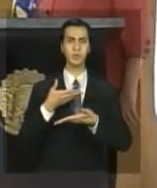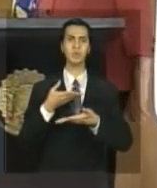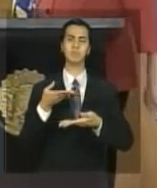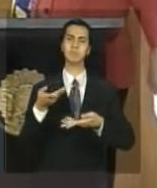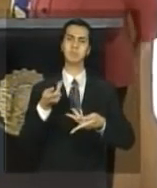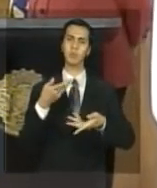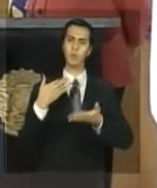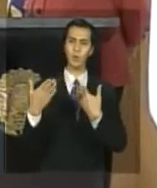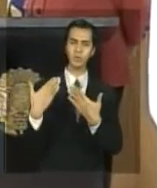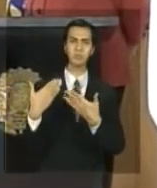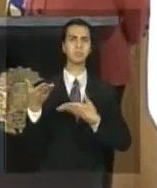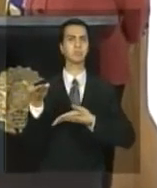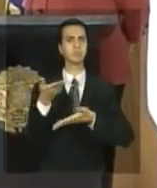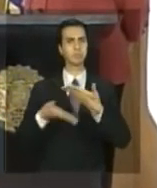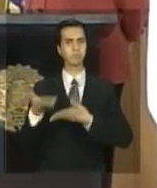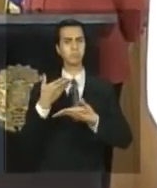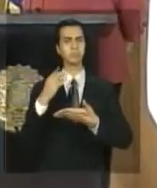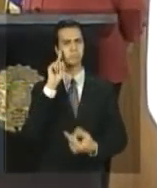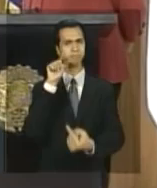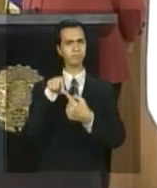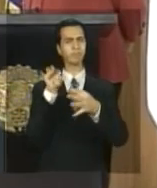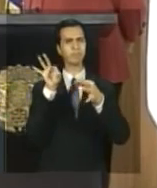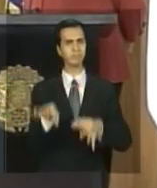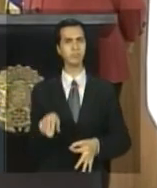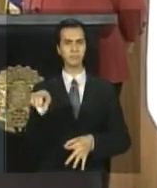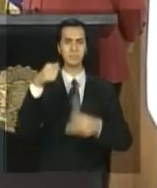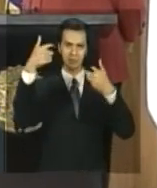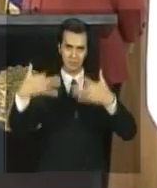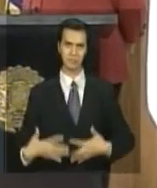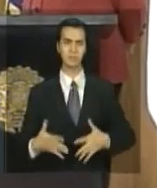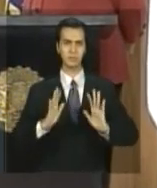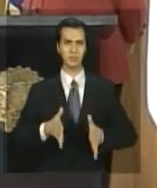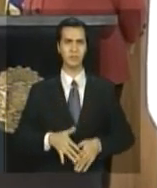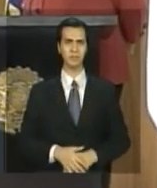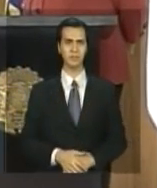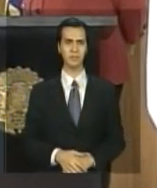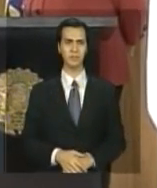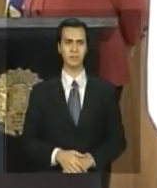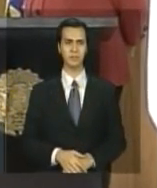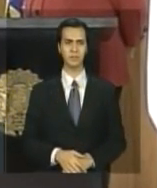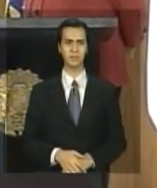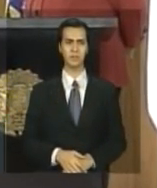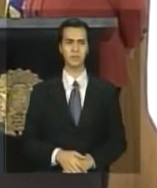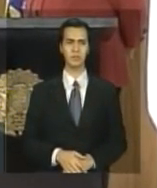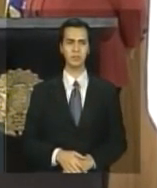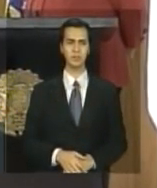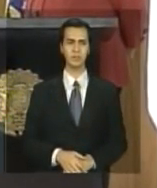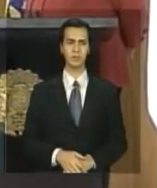tratativas e conversações bastante profundas e objetivas, conforme a senhora já mencionou em sua fala. Tive até o